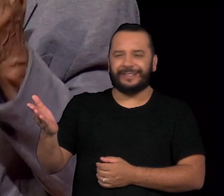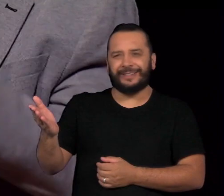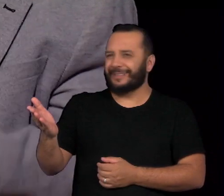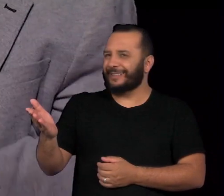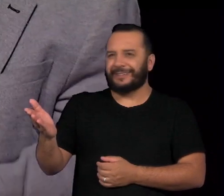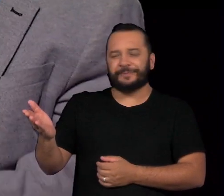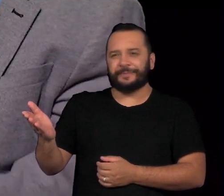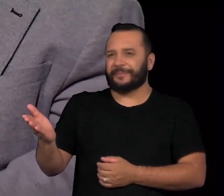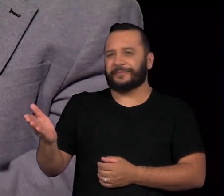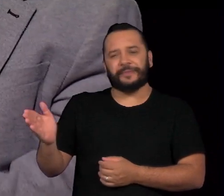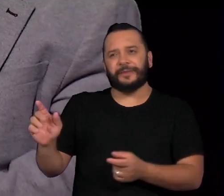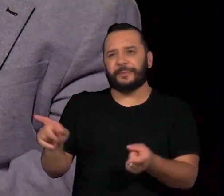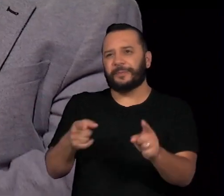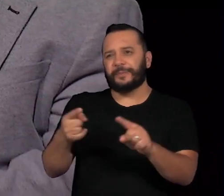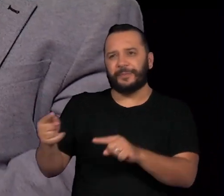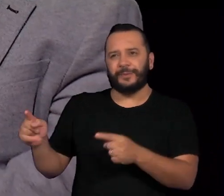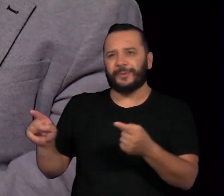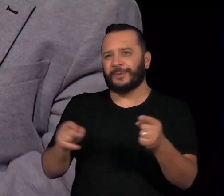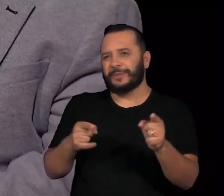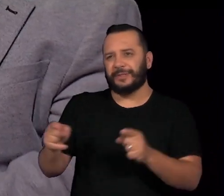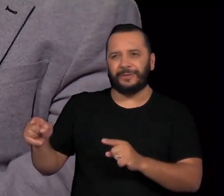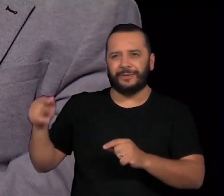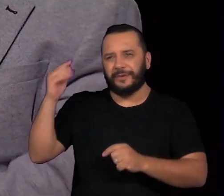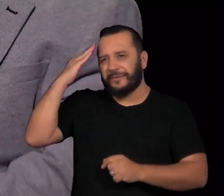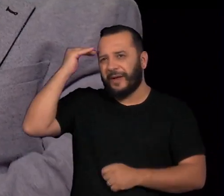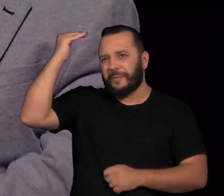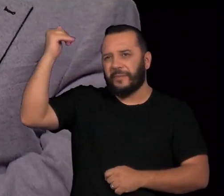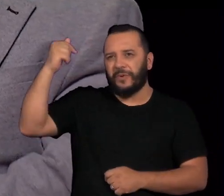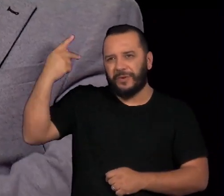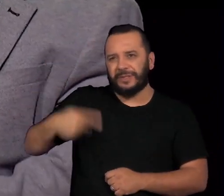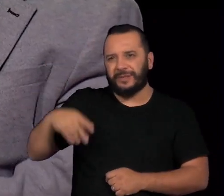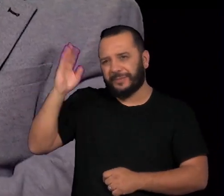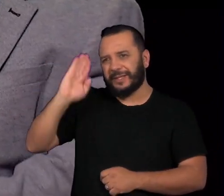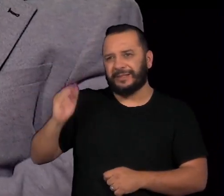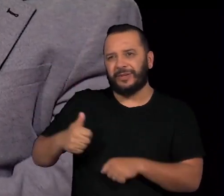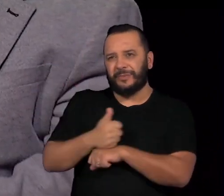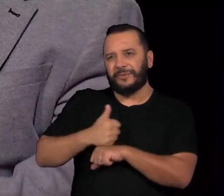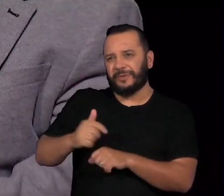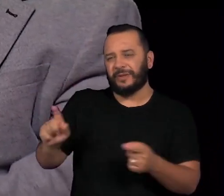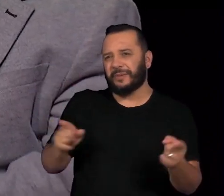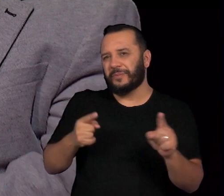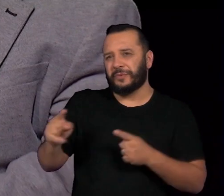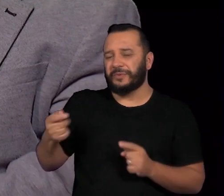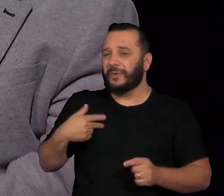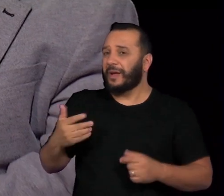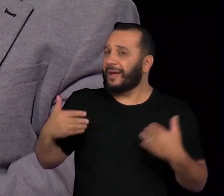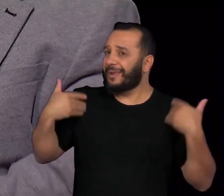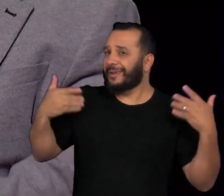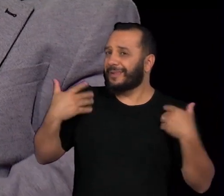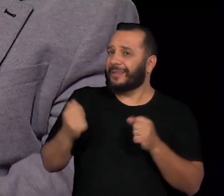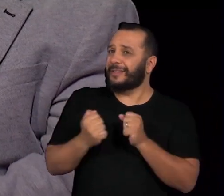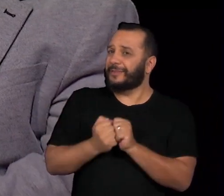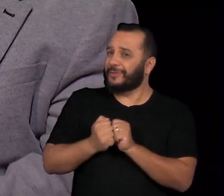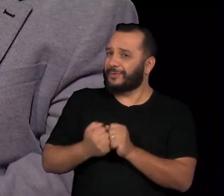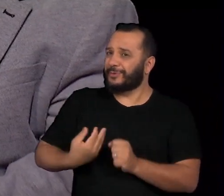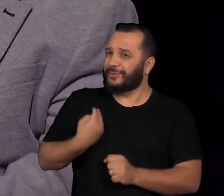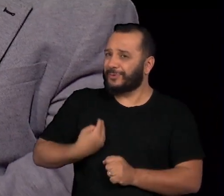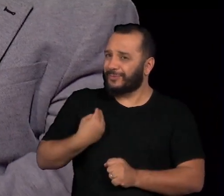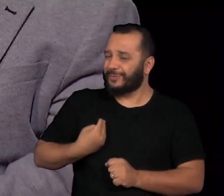dos grandes músicos brasileiros né e deu alegria de conviver conosco durante um bom período lá no